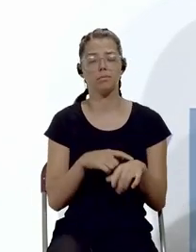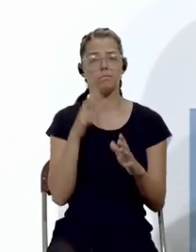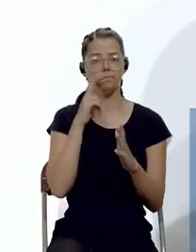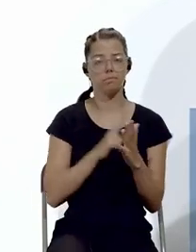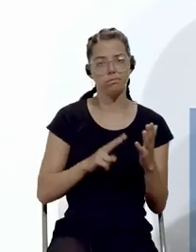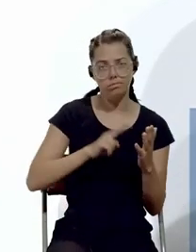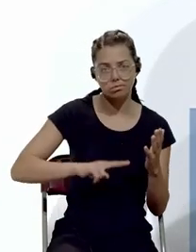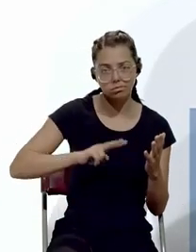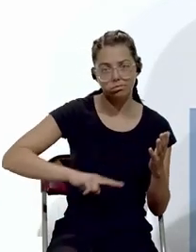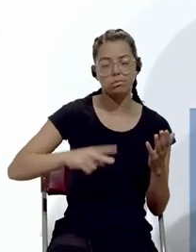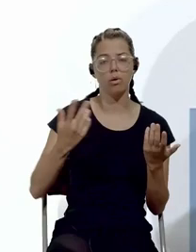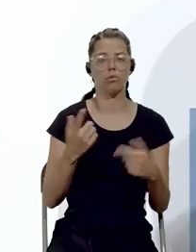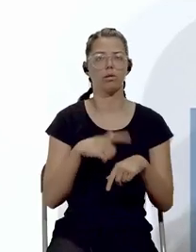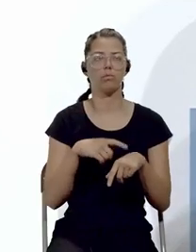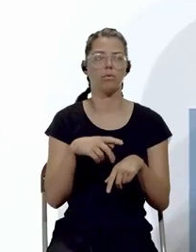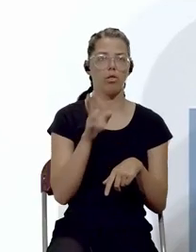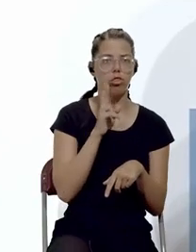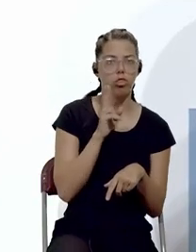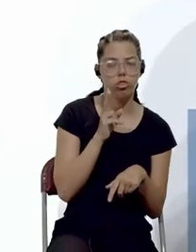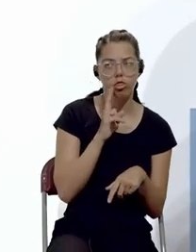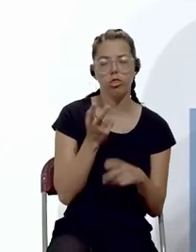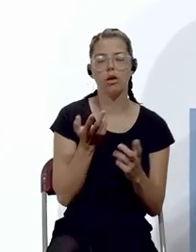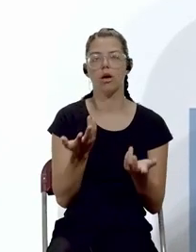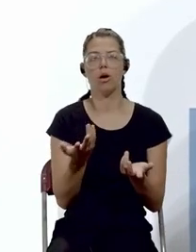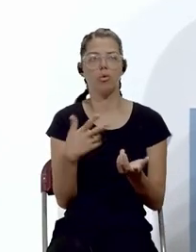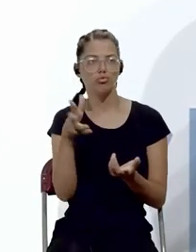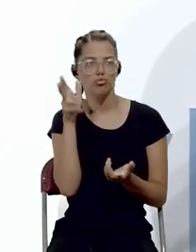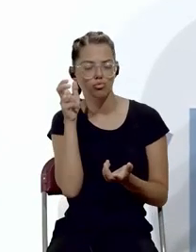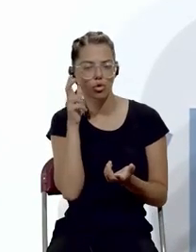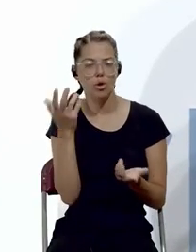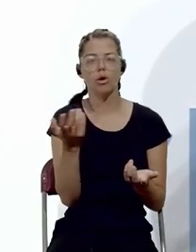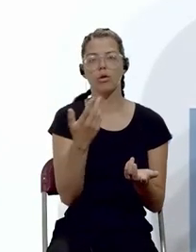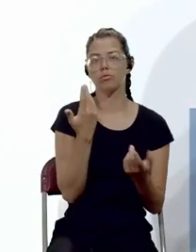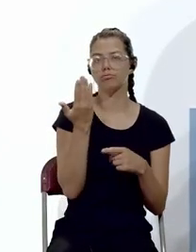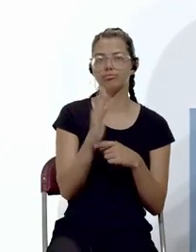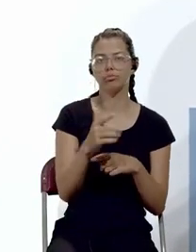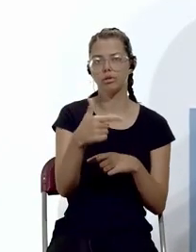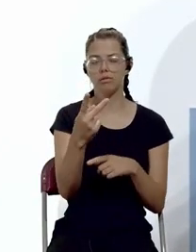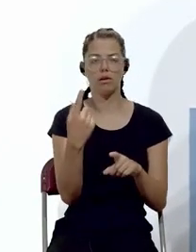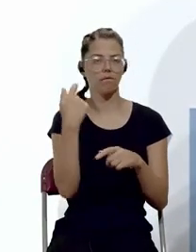tempo de visualização e de escuta, se estivermos a falar de outras, do audiovisual, por exemplo, não é?